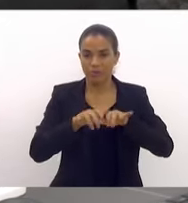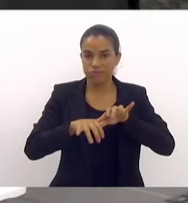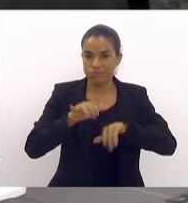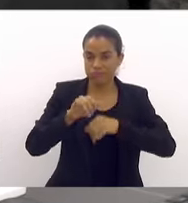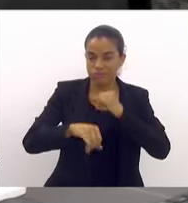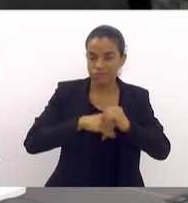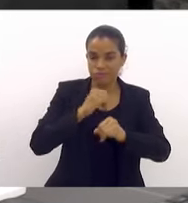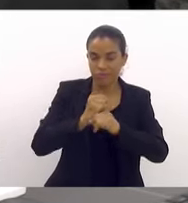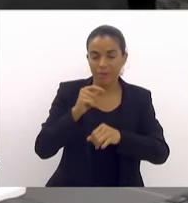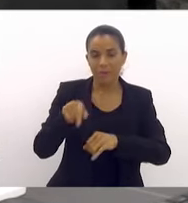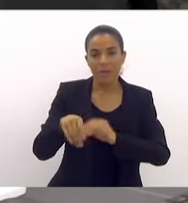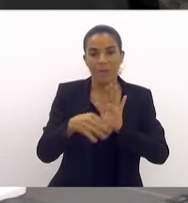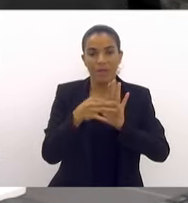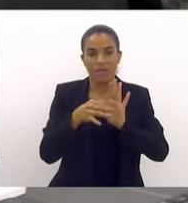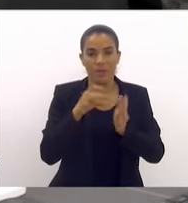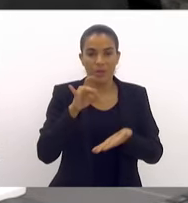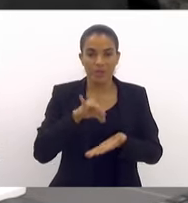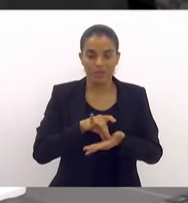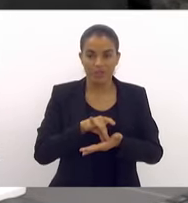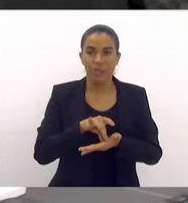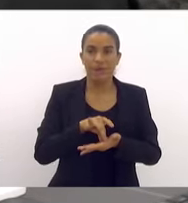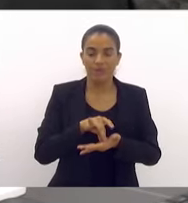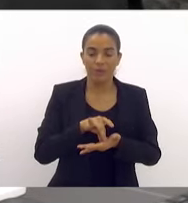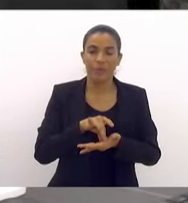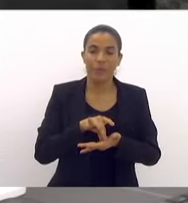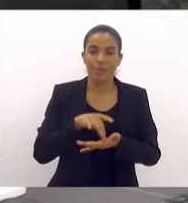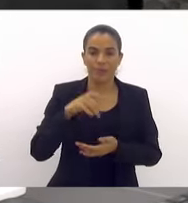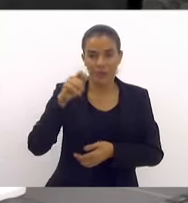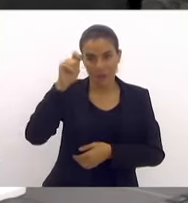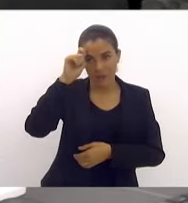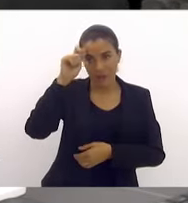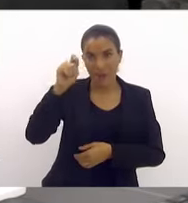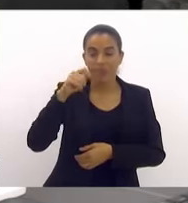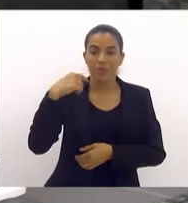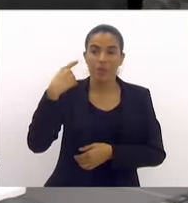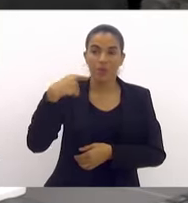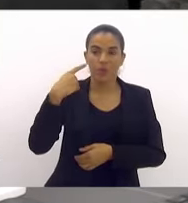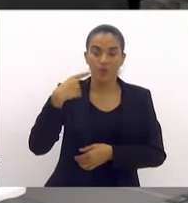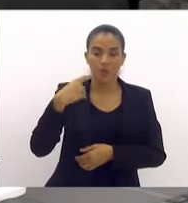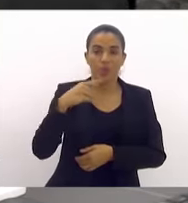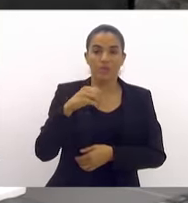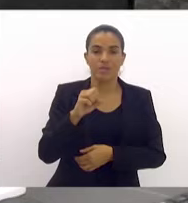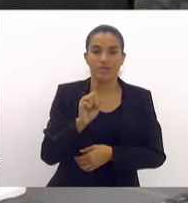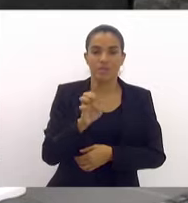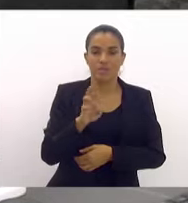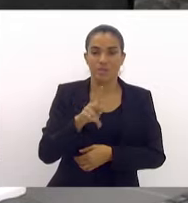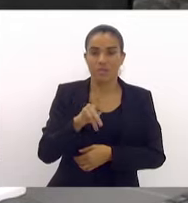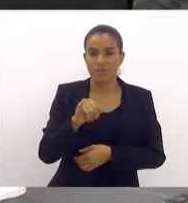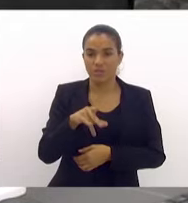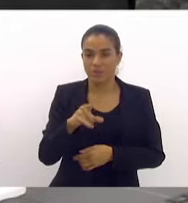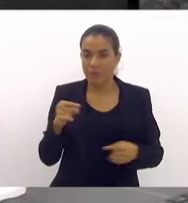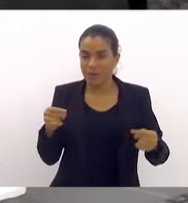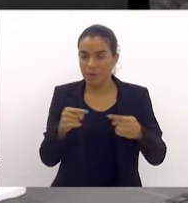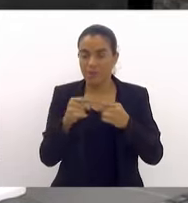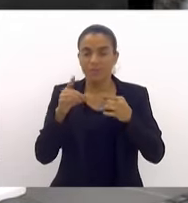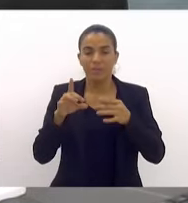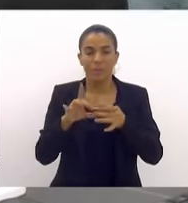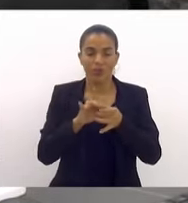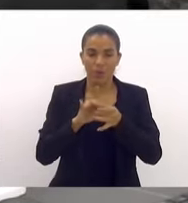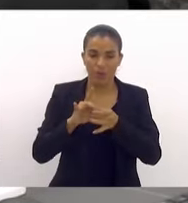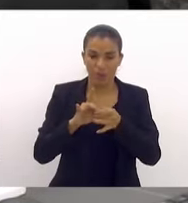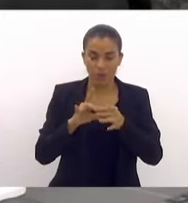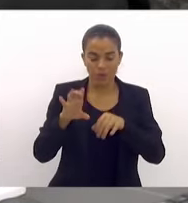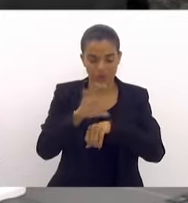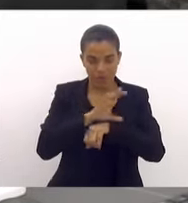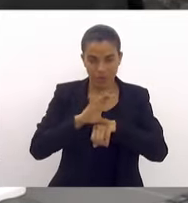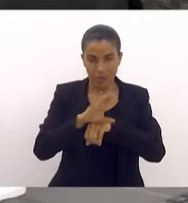parecer original é de autoria do deputado Dr. Serginho. E o parecer é pela constitucionalidade com